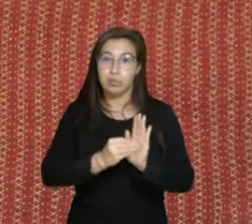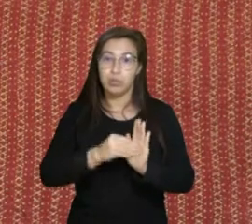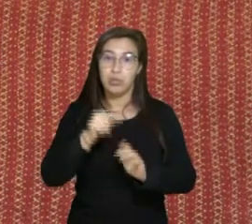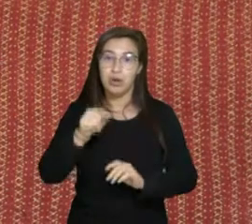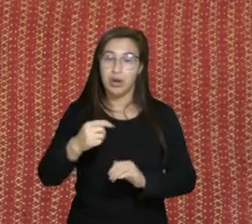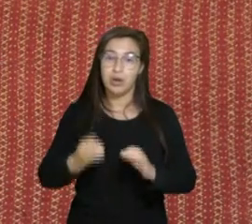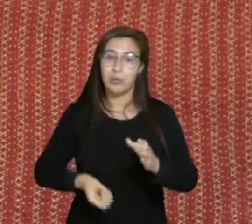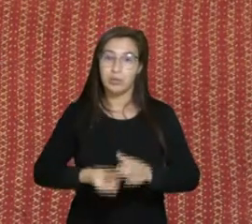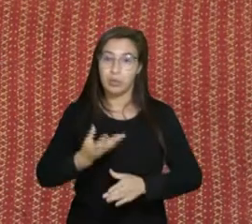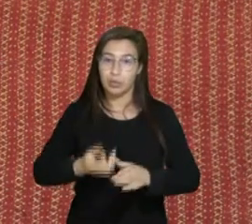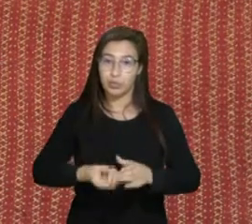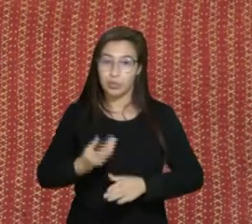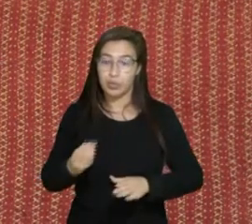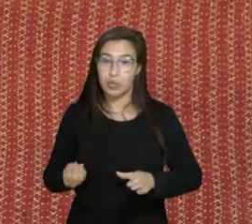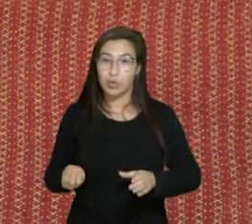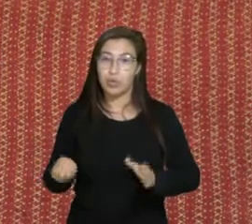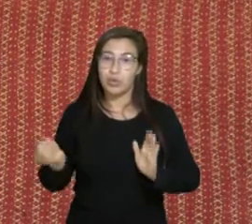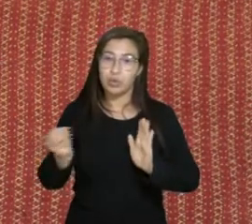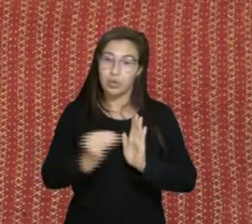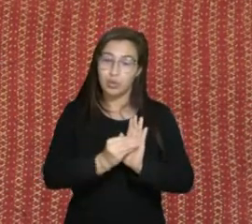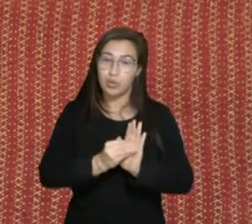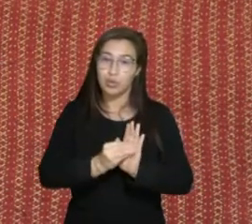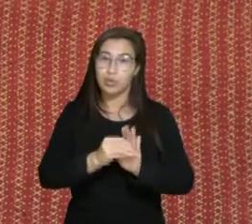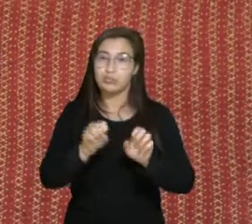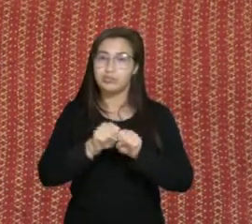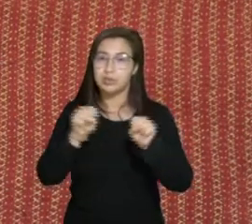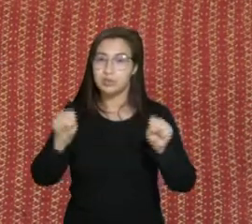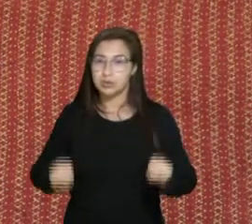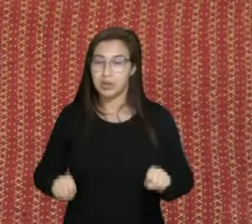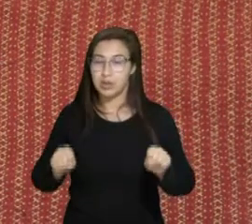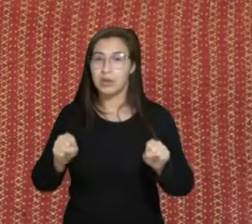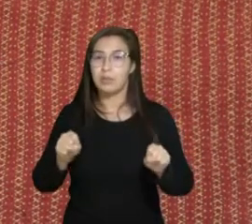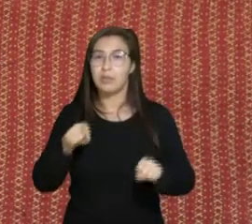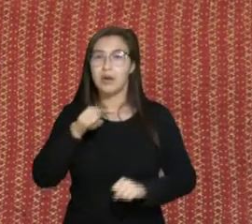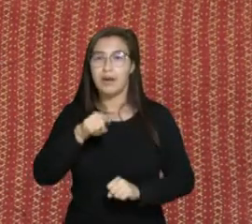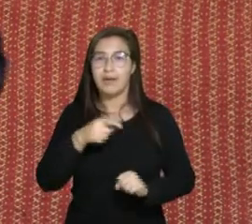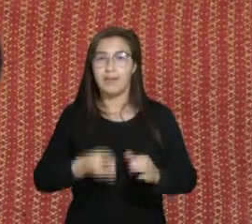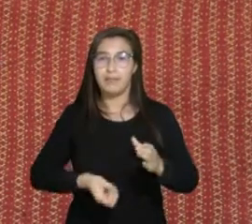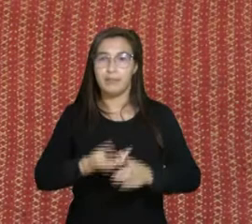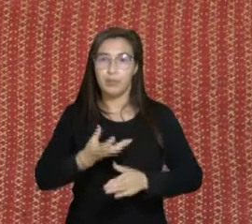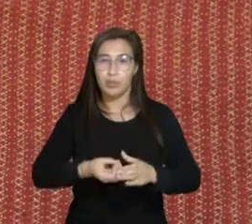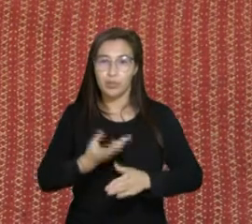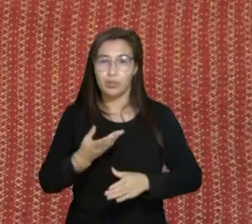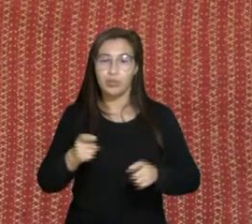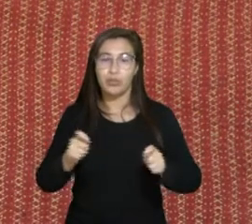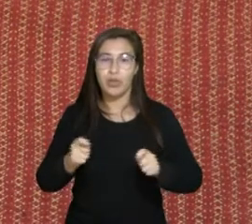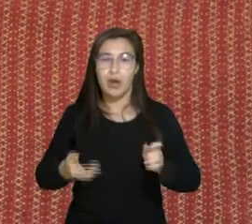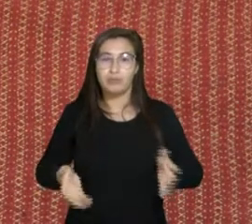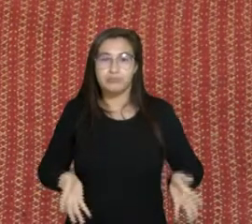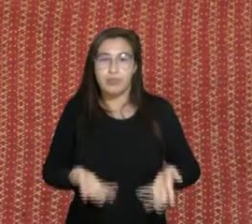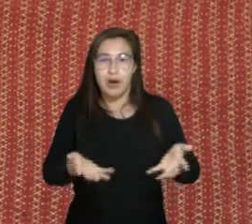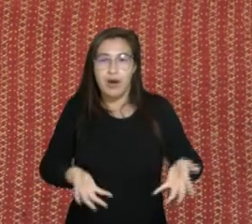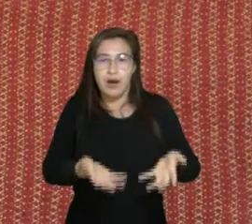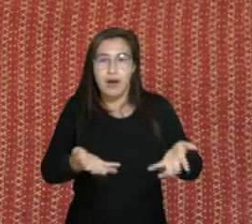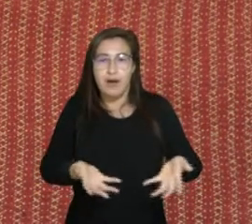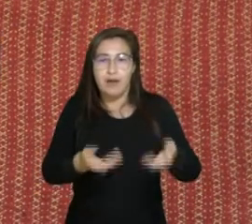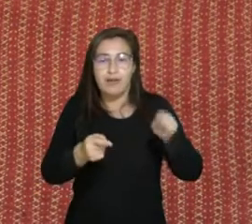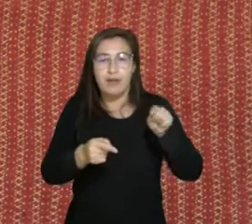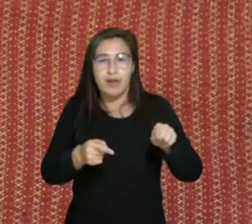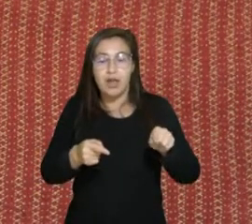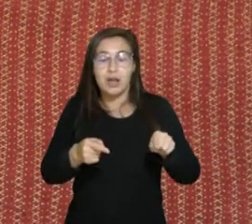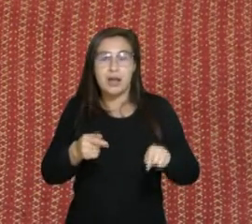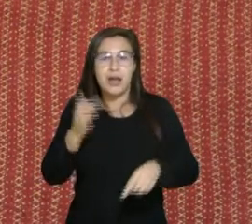produtores um sistema tributário muito mais Bené e quem produto produz incentivando o produtor a